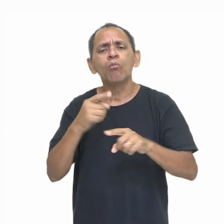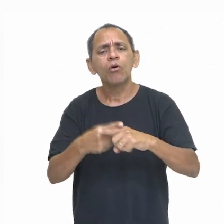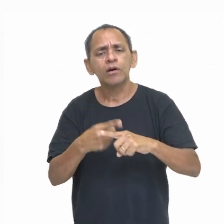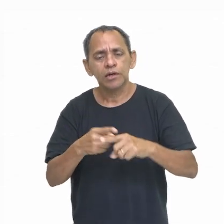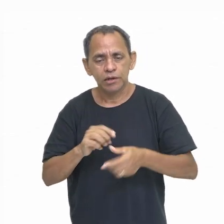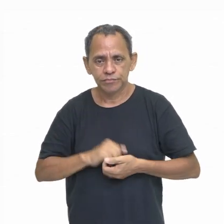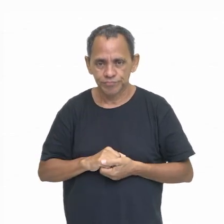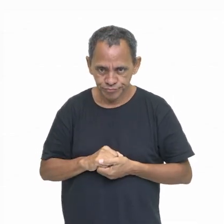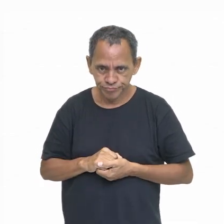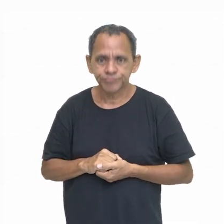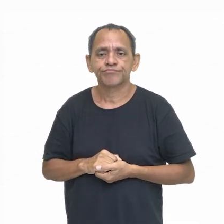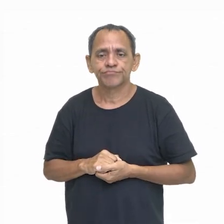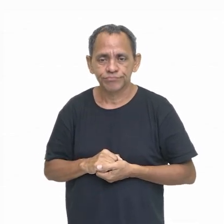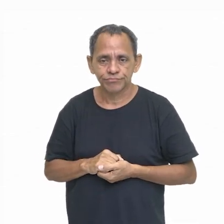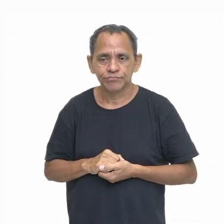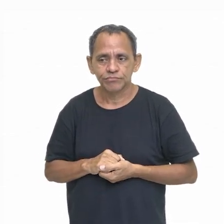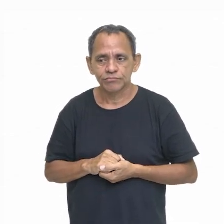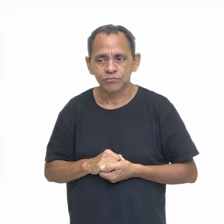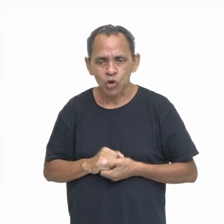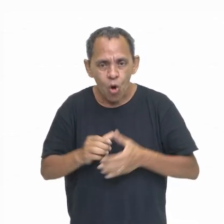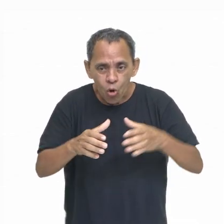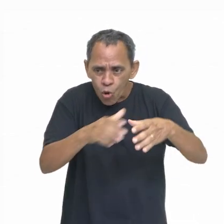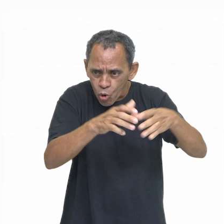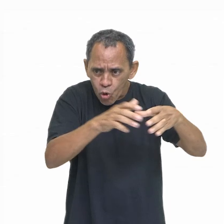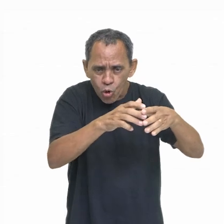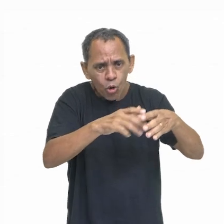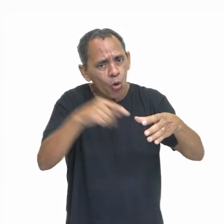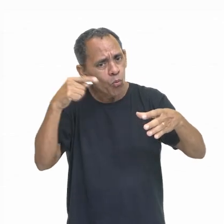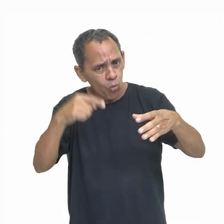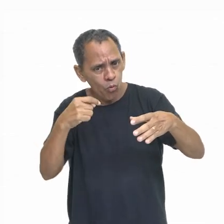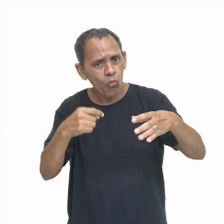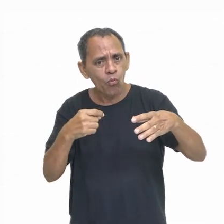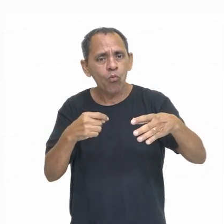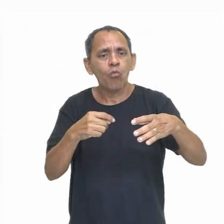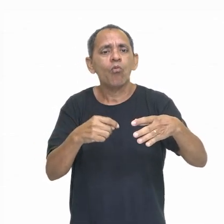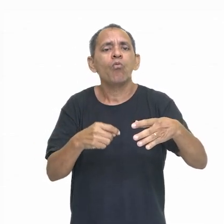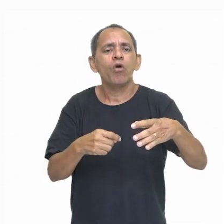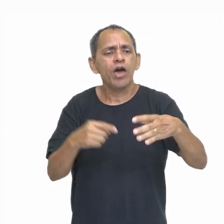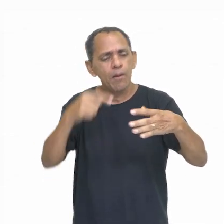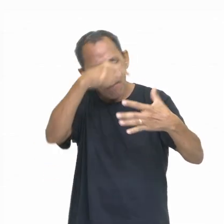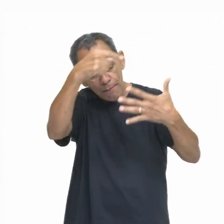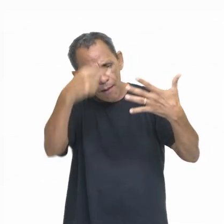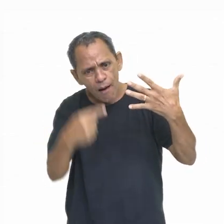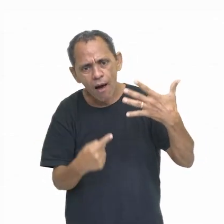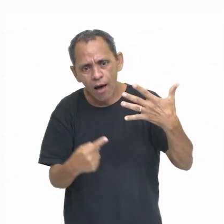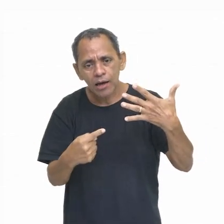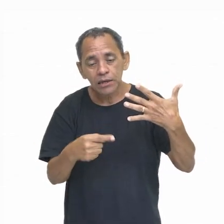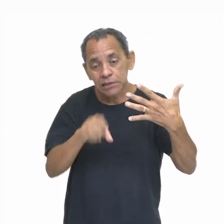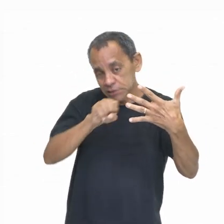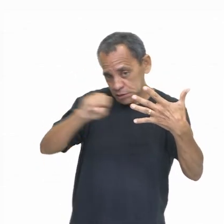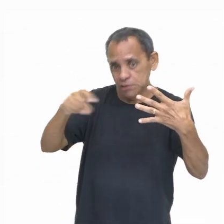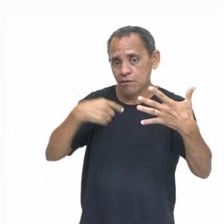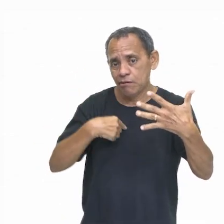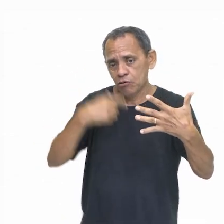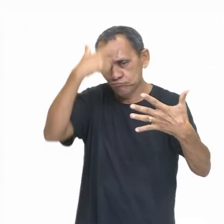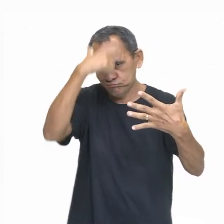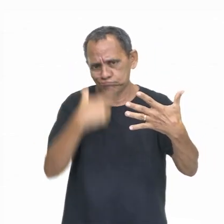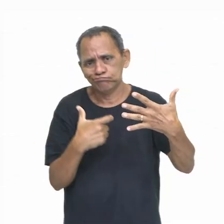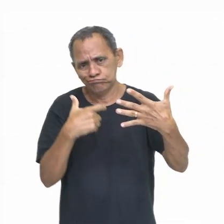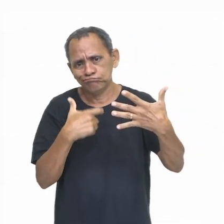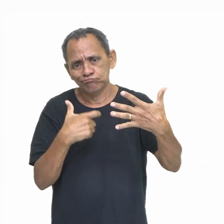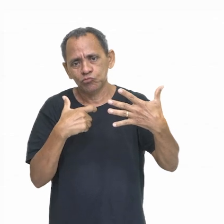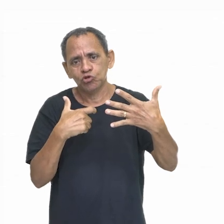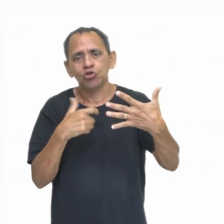em determinados grupos em detrimento da população em geral. Então, se eu sou uma figura política importante do país e